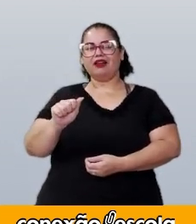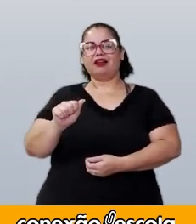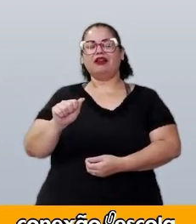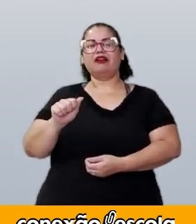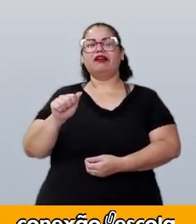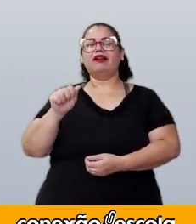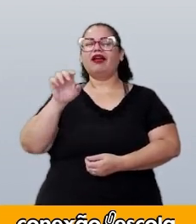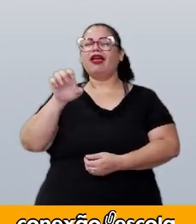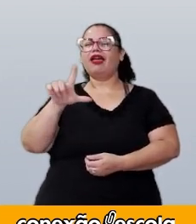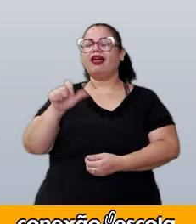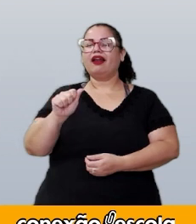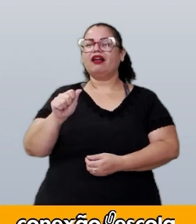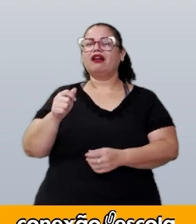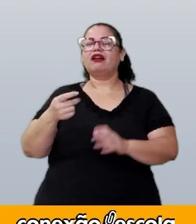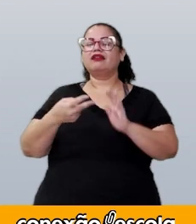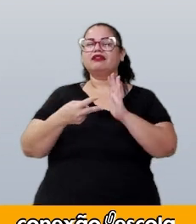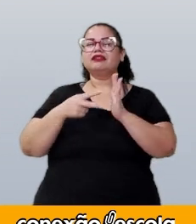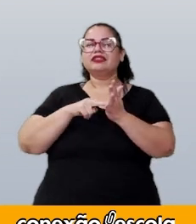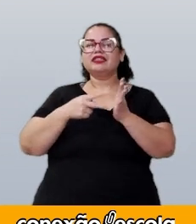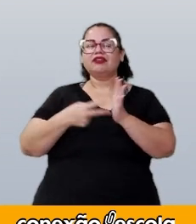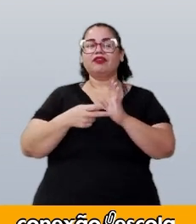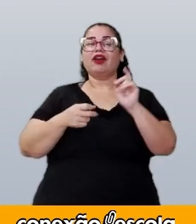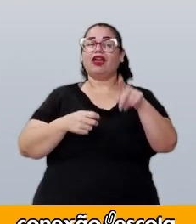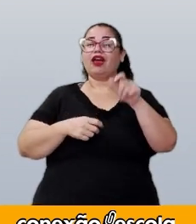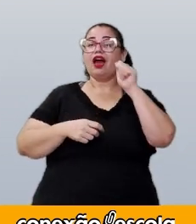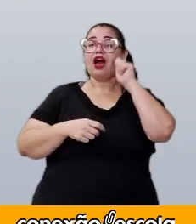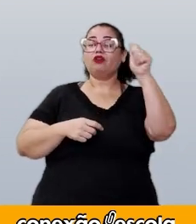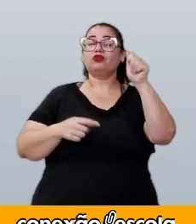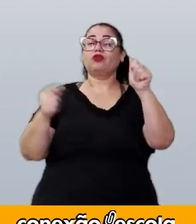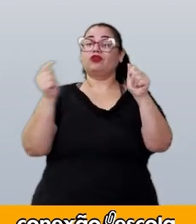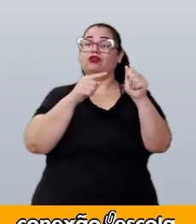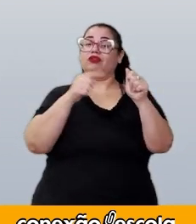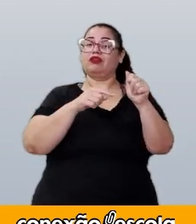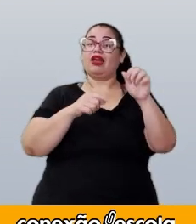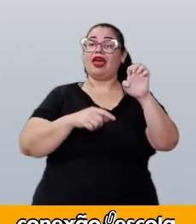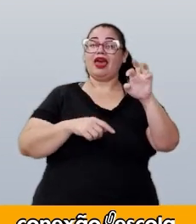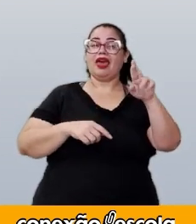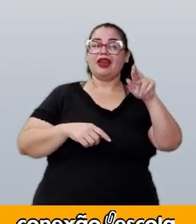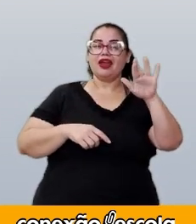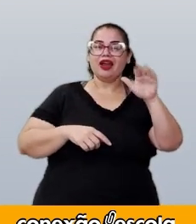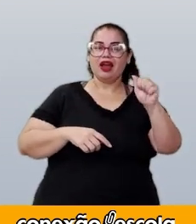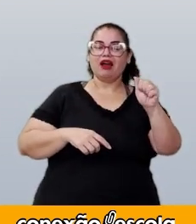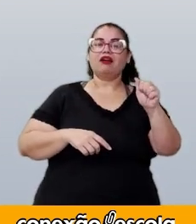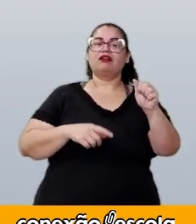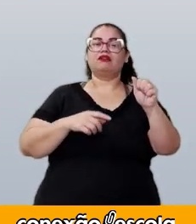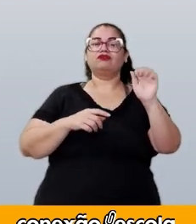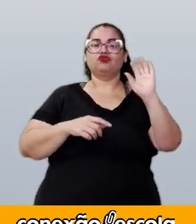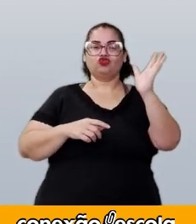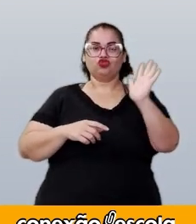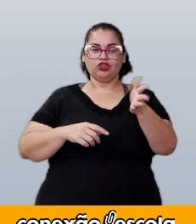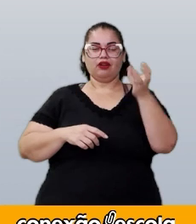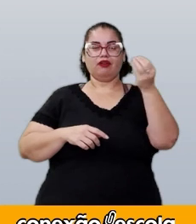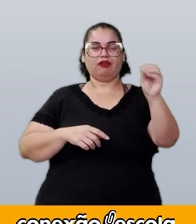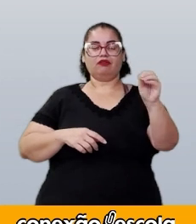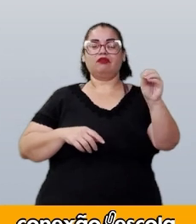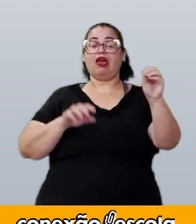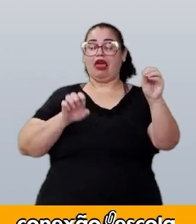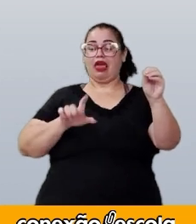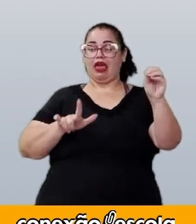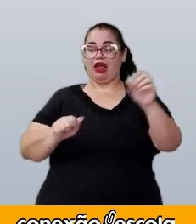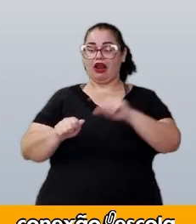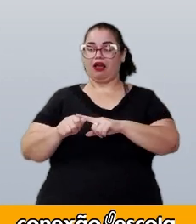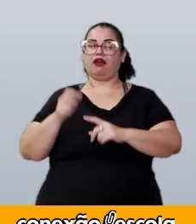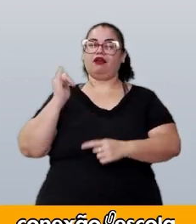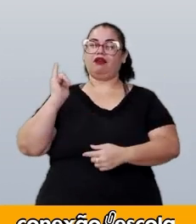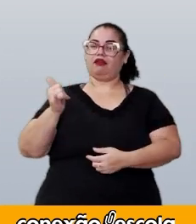está retomando a autora que é citada, a Érica. Então vejam só, ela conta que